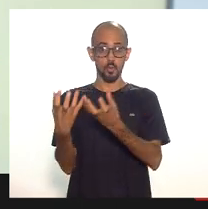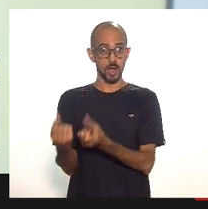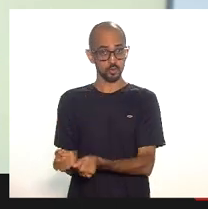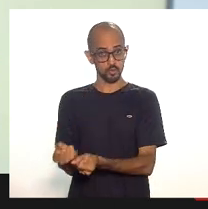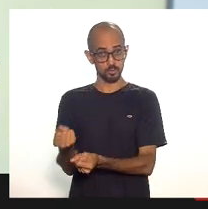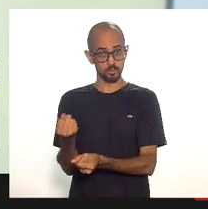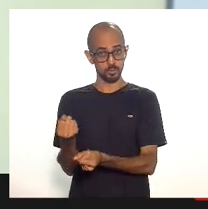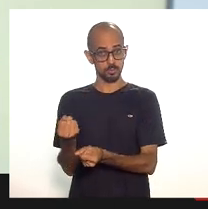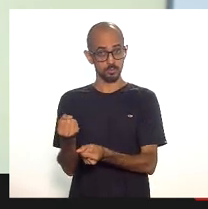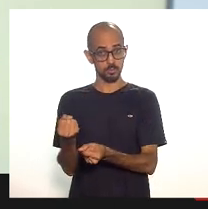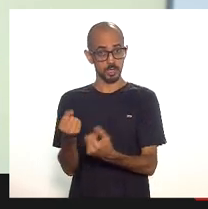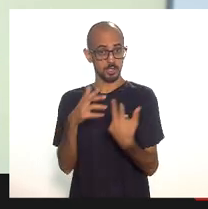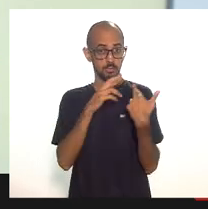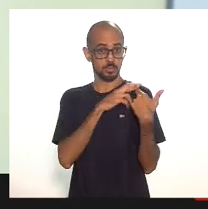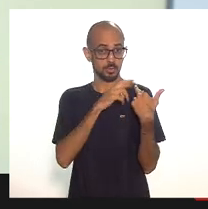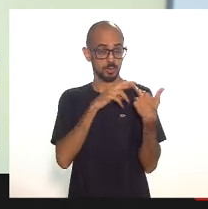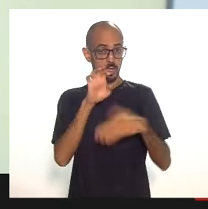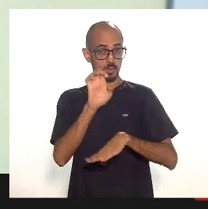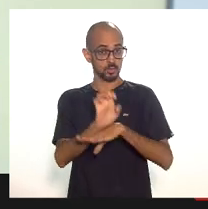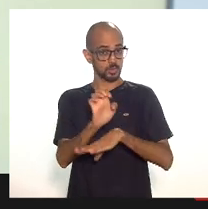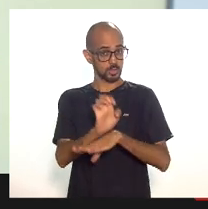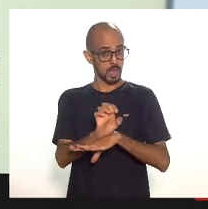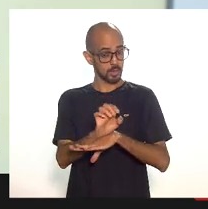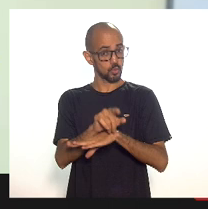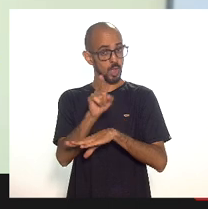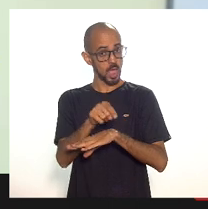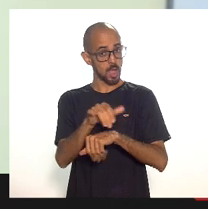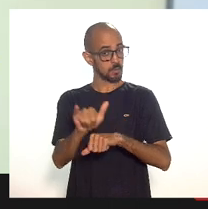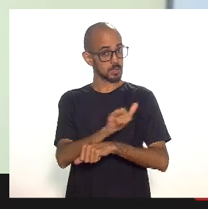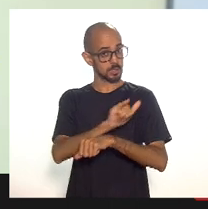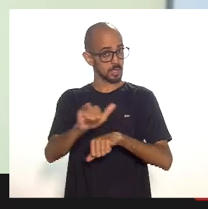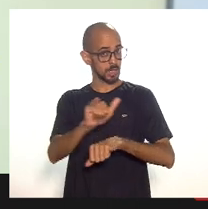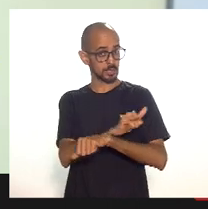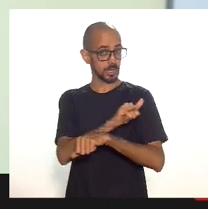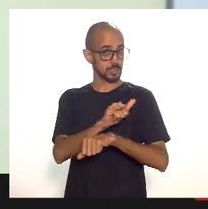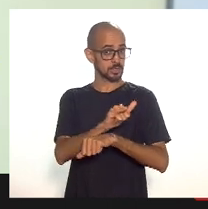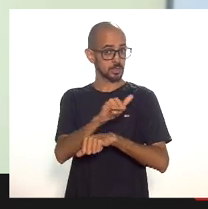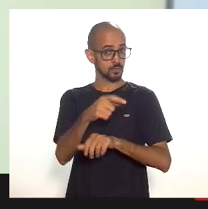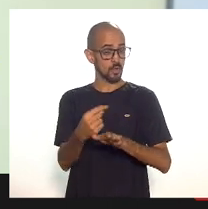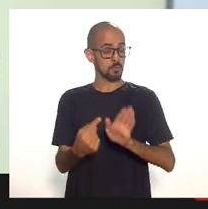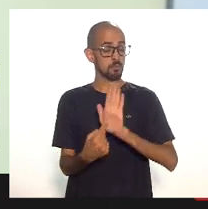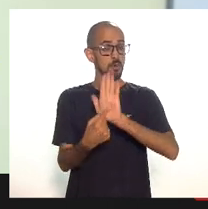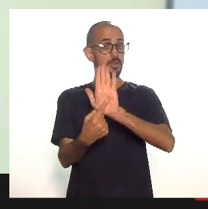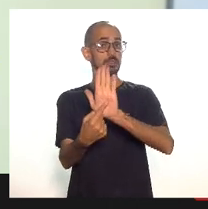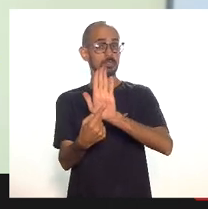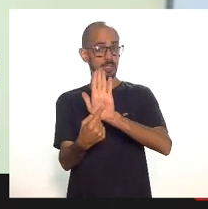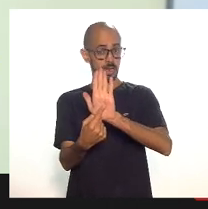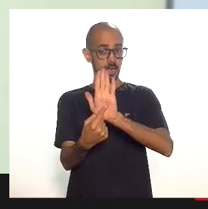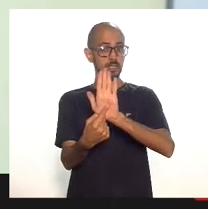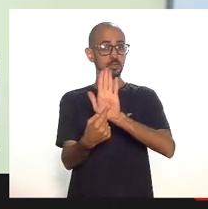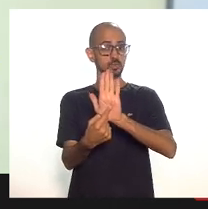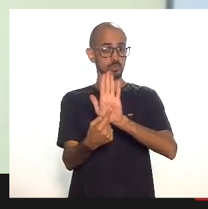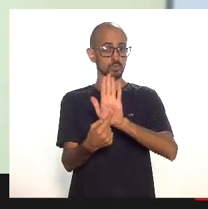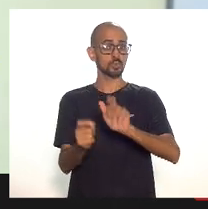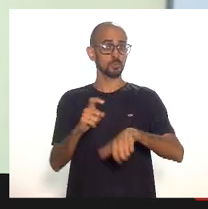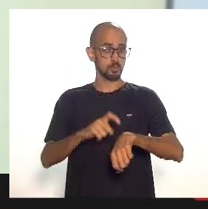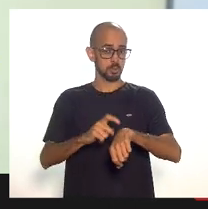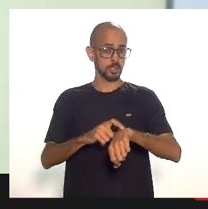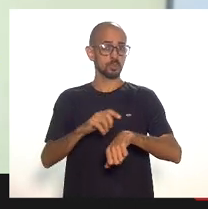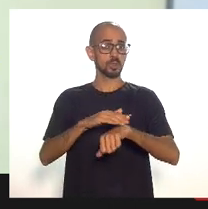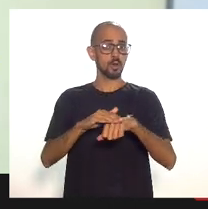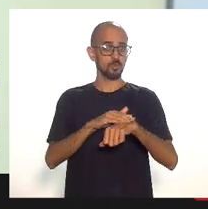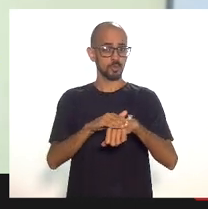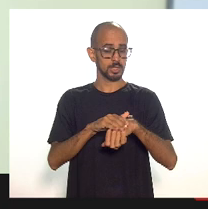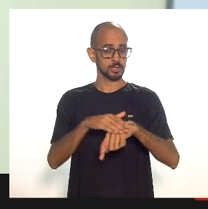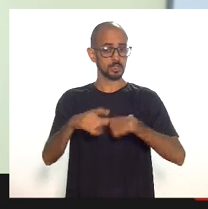privada, isso aí foi uma linha de ação que foi levantada na oportunidade. Depois